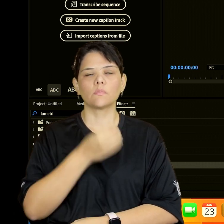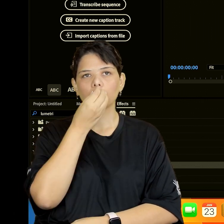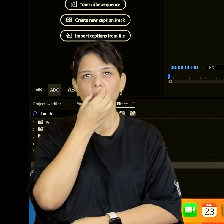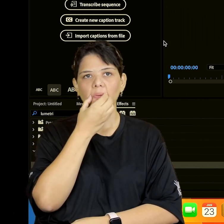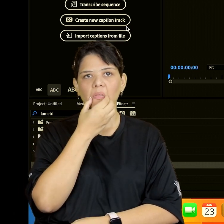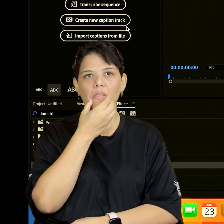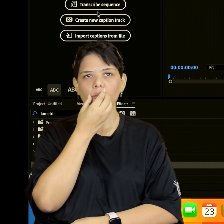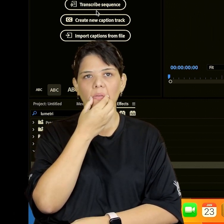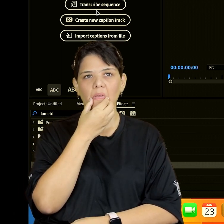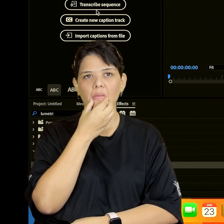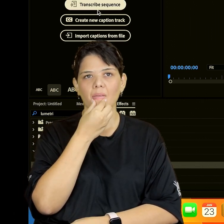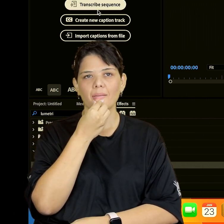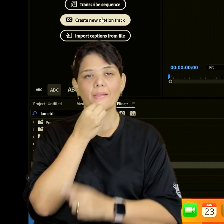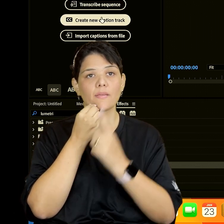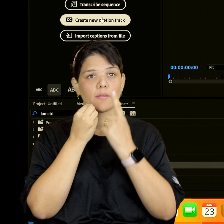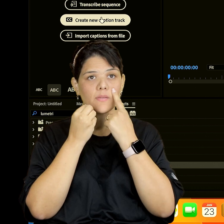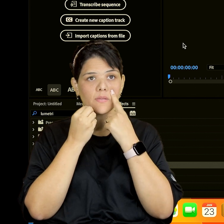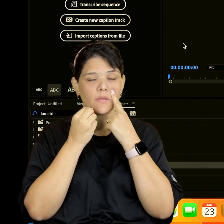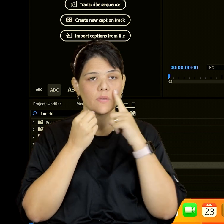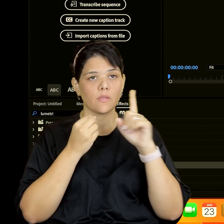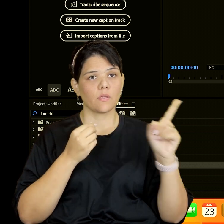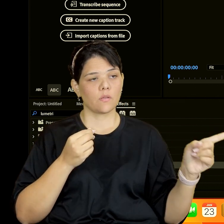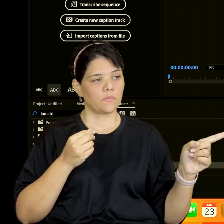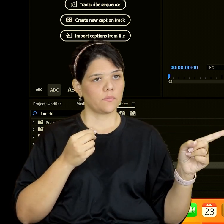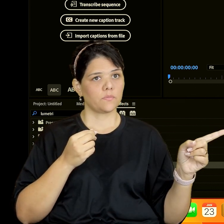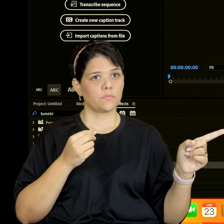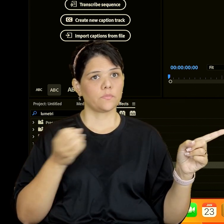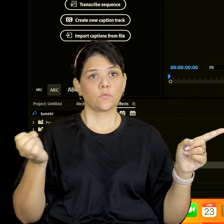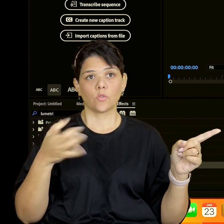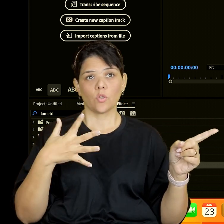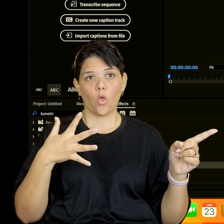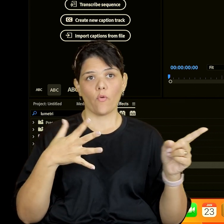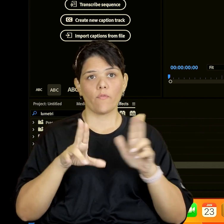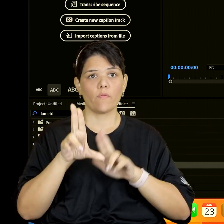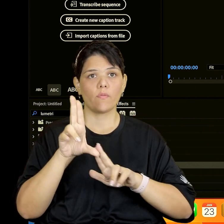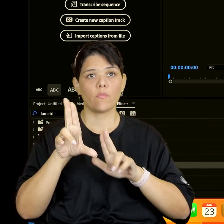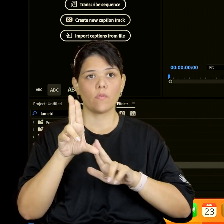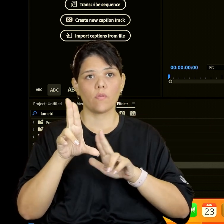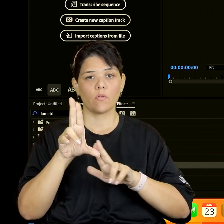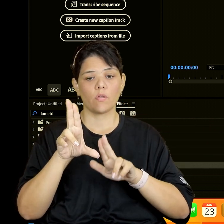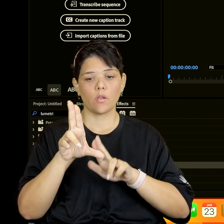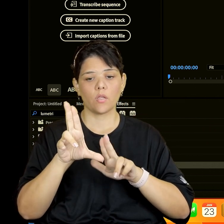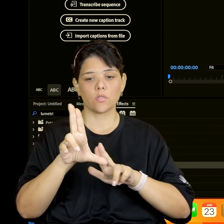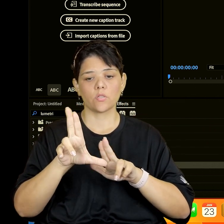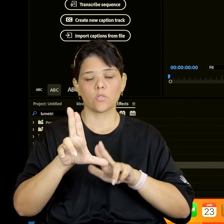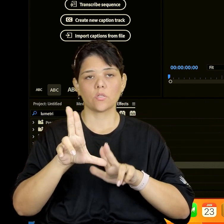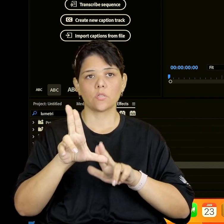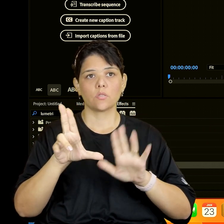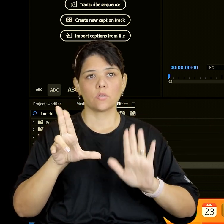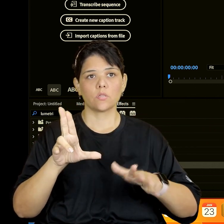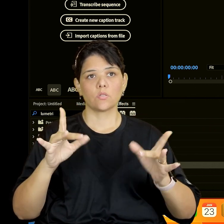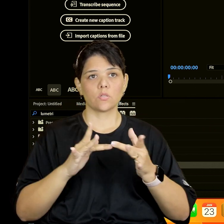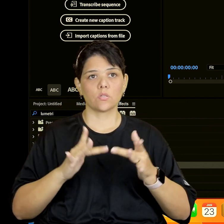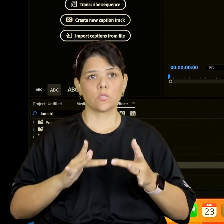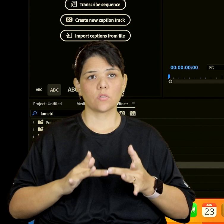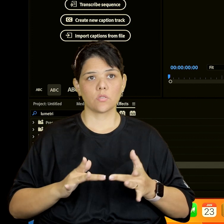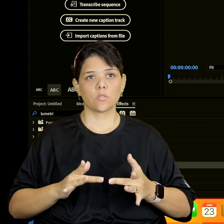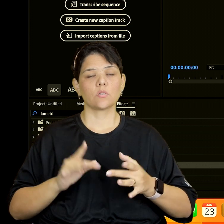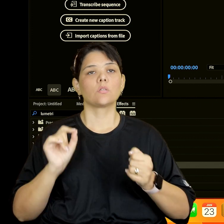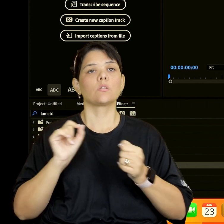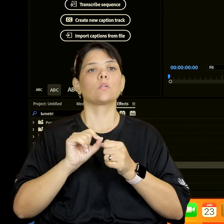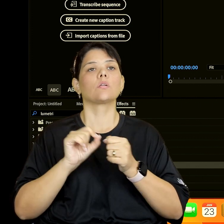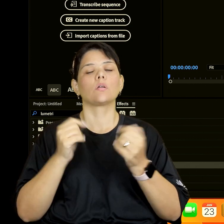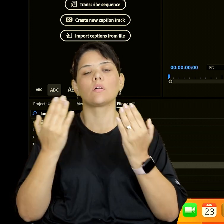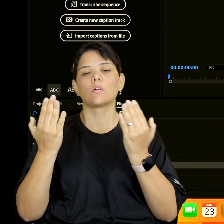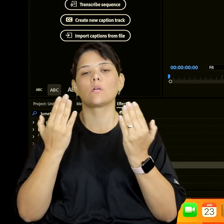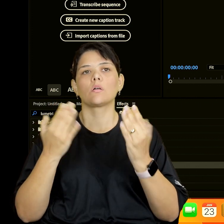ele vai transcrever e criar a nova legenda, e cria uma camada bem aqui em cima e você já consegue sincronizar isso e reorganizar